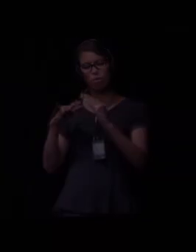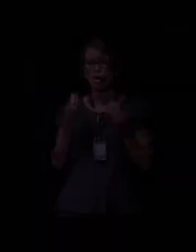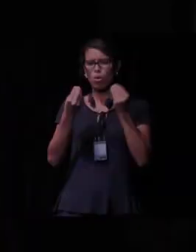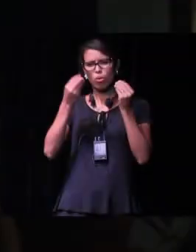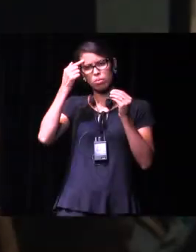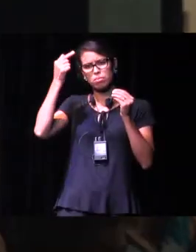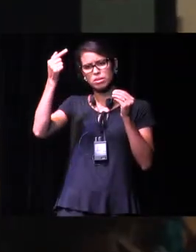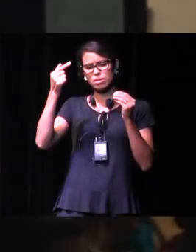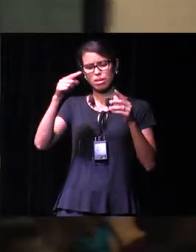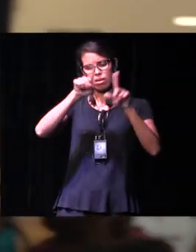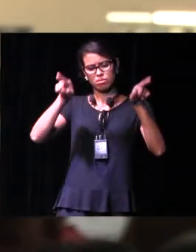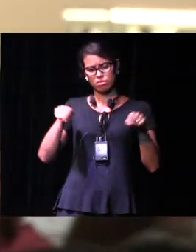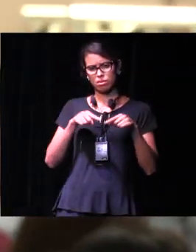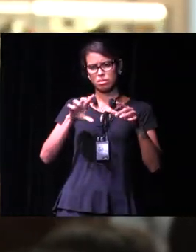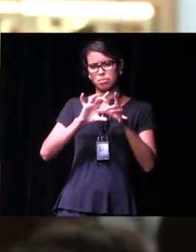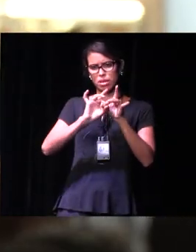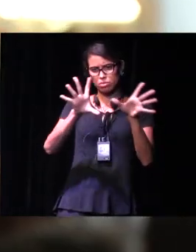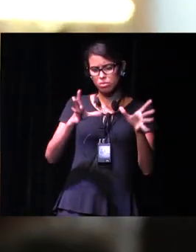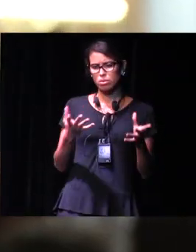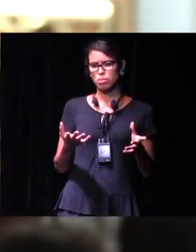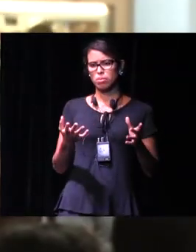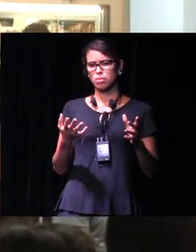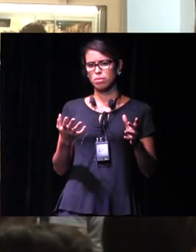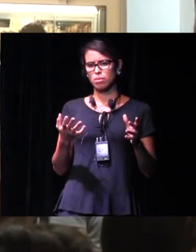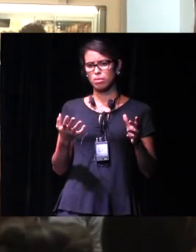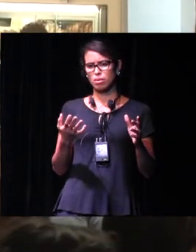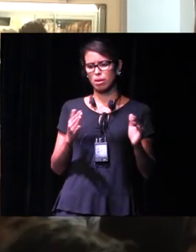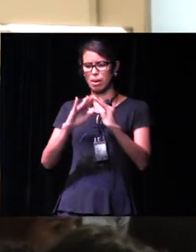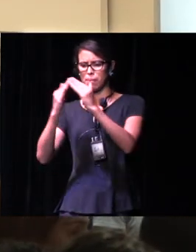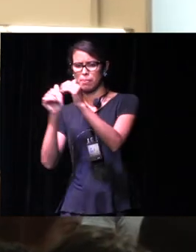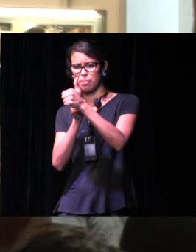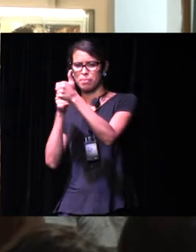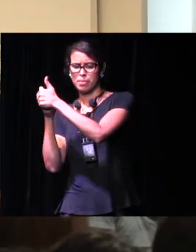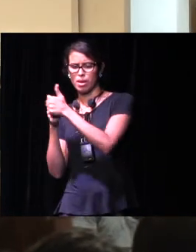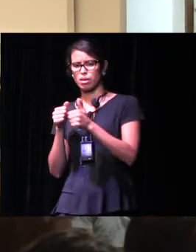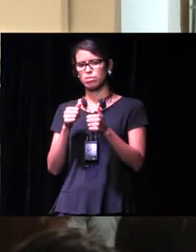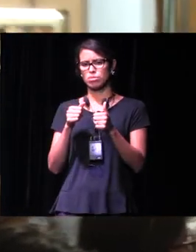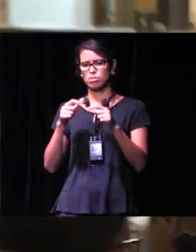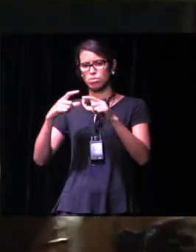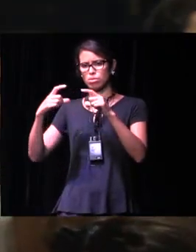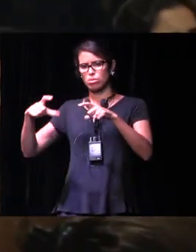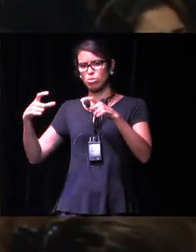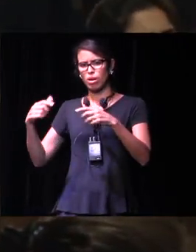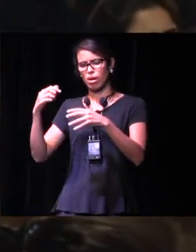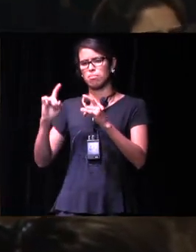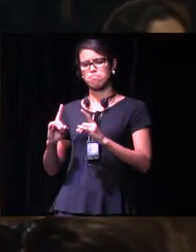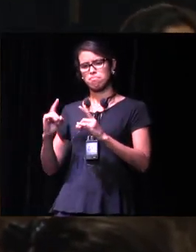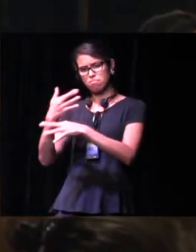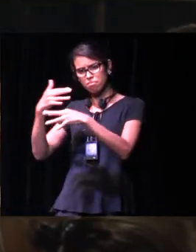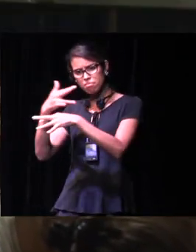Como pensar e desenhar o extenso espaço público conformado pela malha peatonal das vias urbanas?